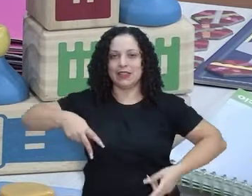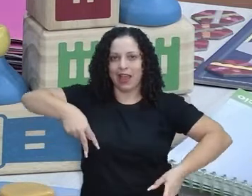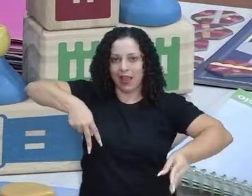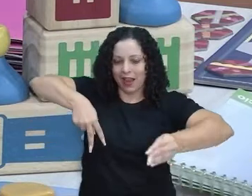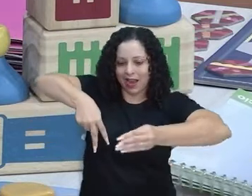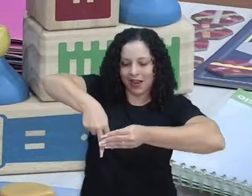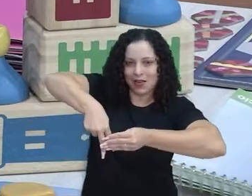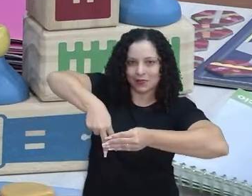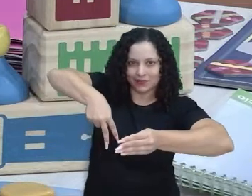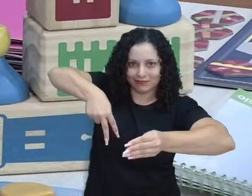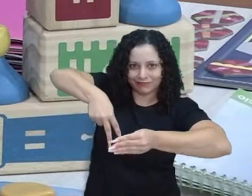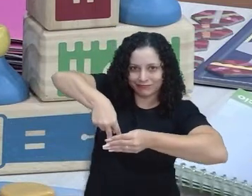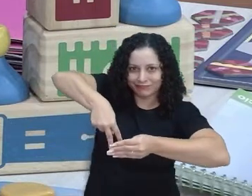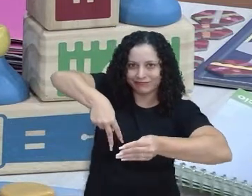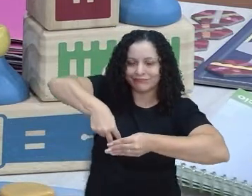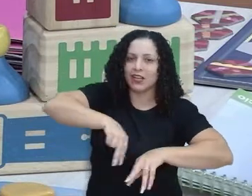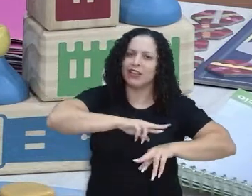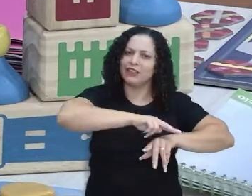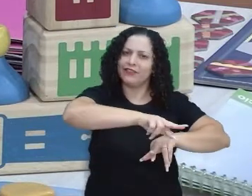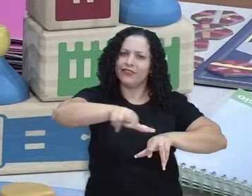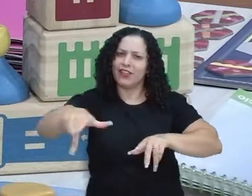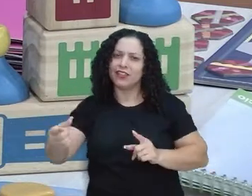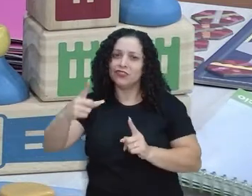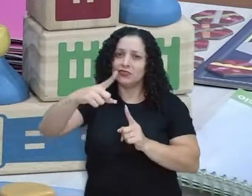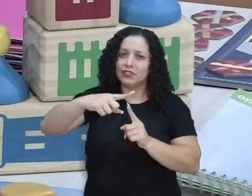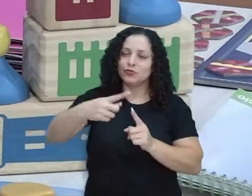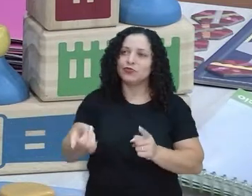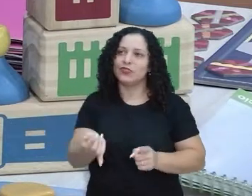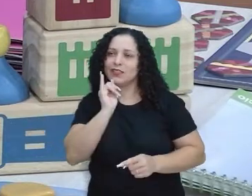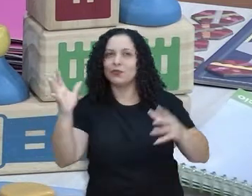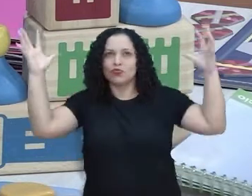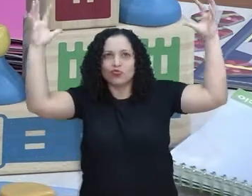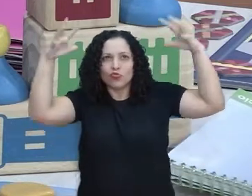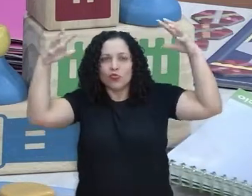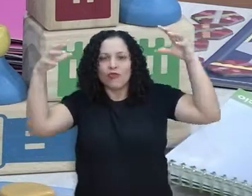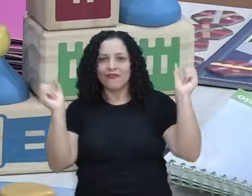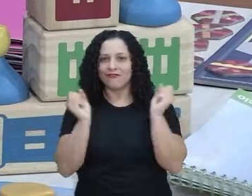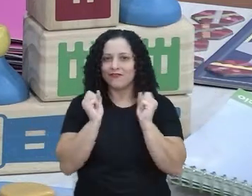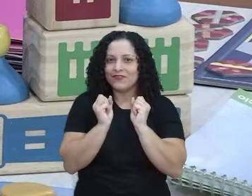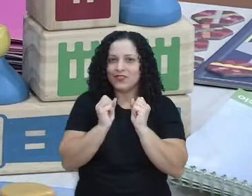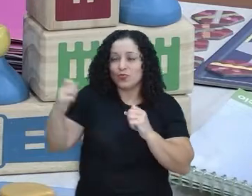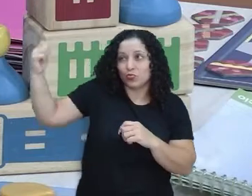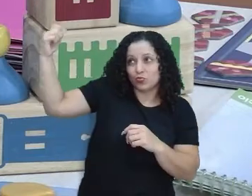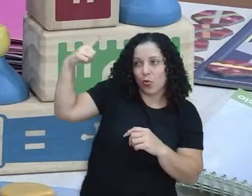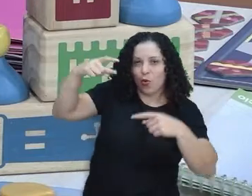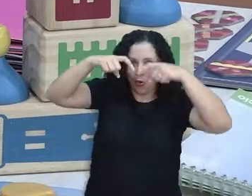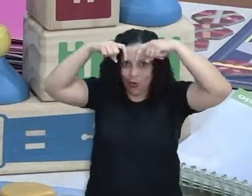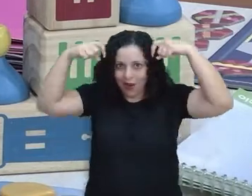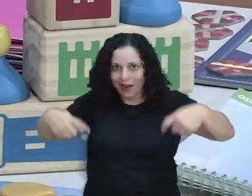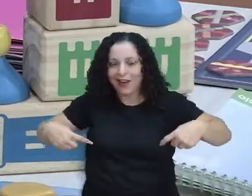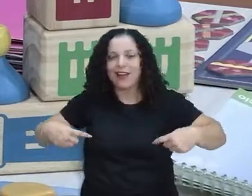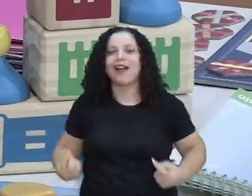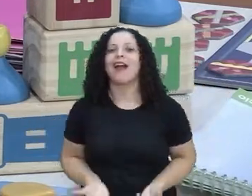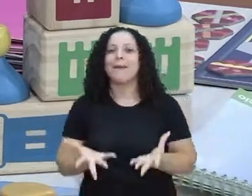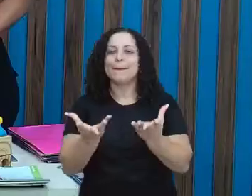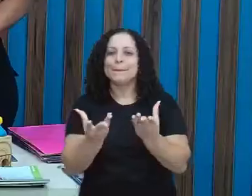estejam relacionadas com as diferentes estações do ano. É uma atividade lúdica, uma atividade